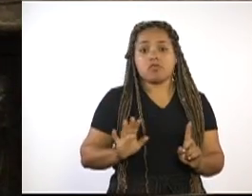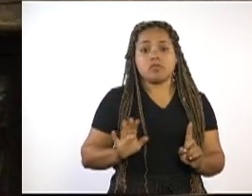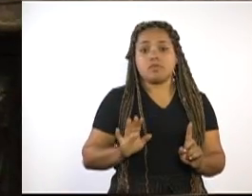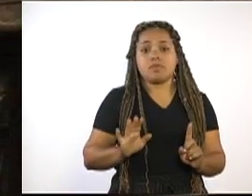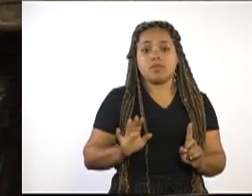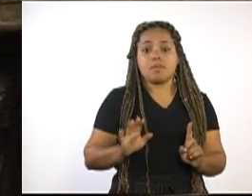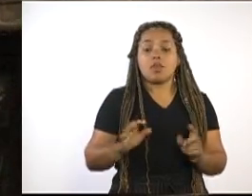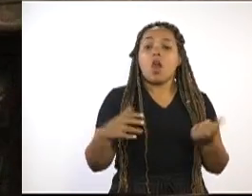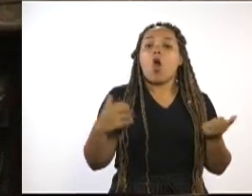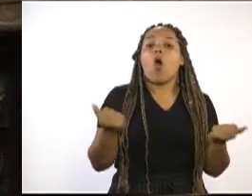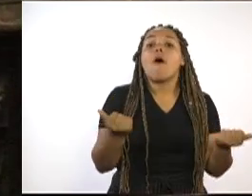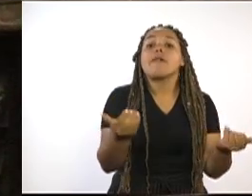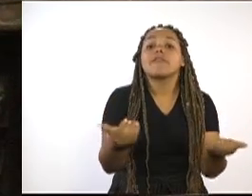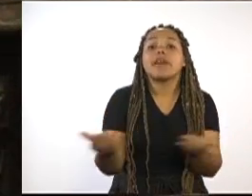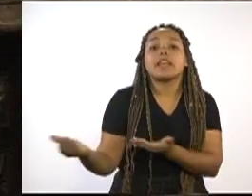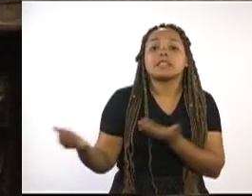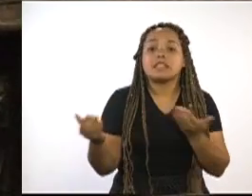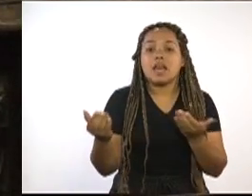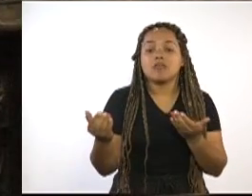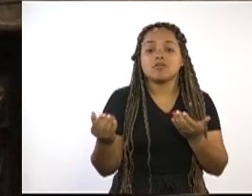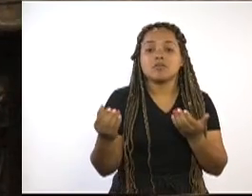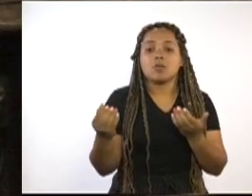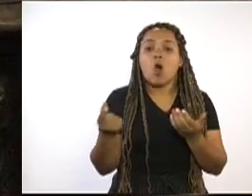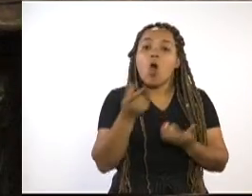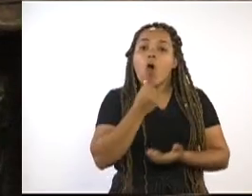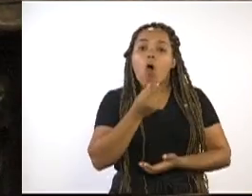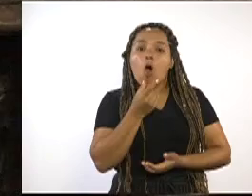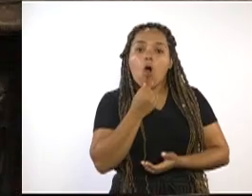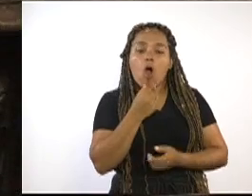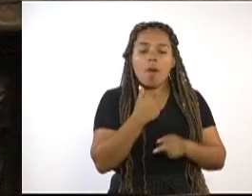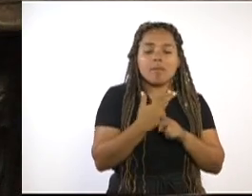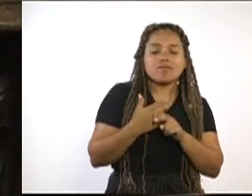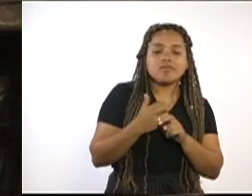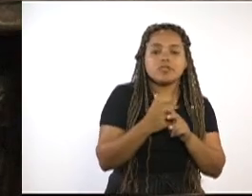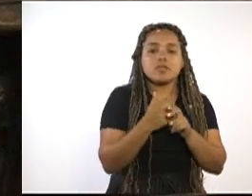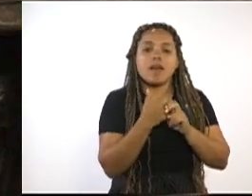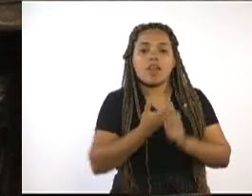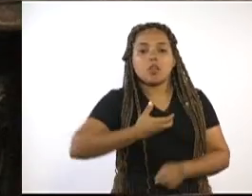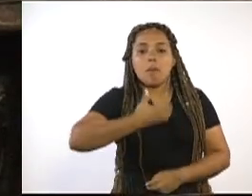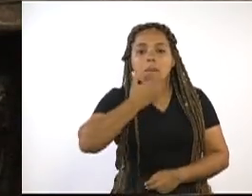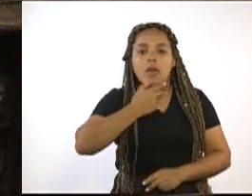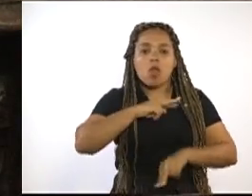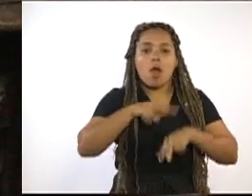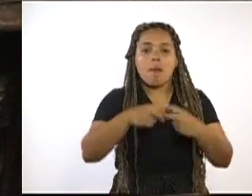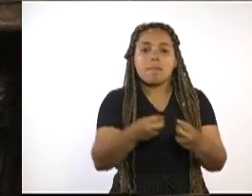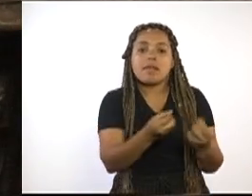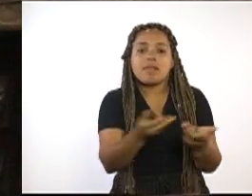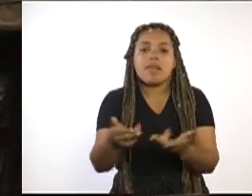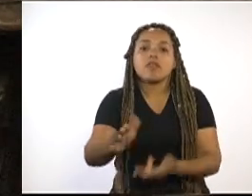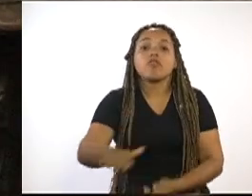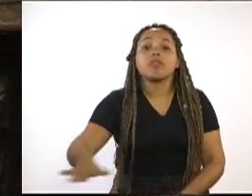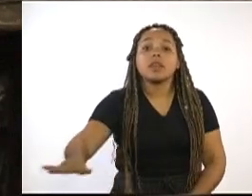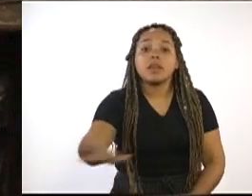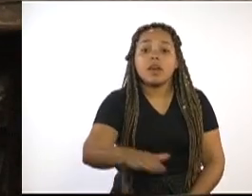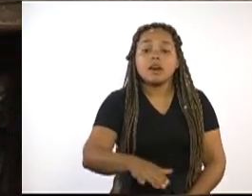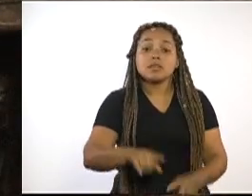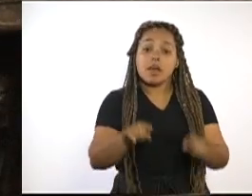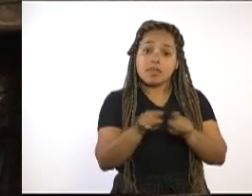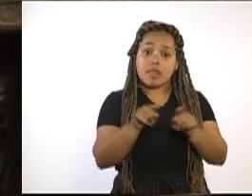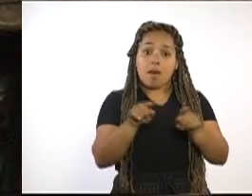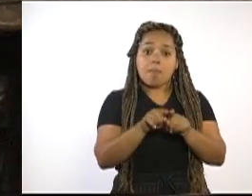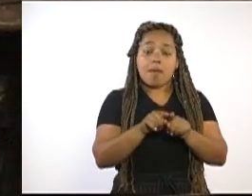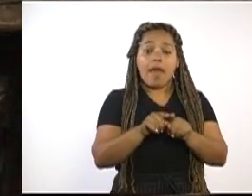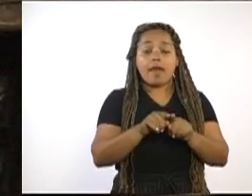Papai Noel para as crianças, nas festas populares, oferecendo pula-pula